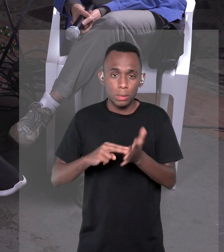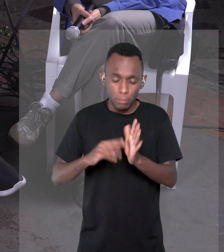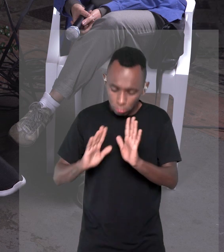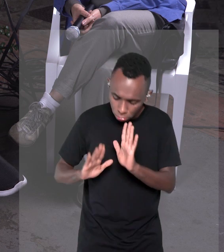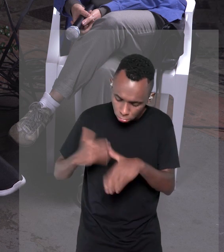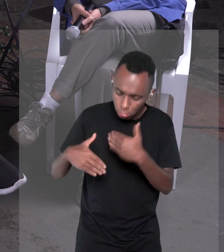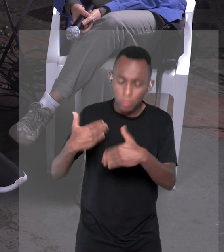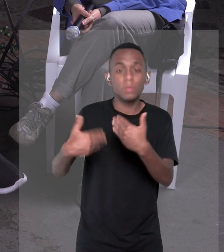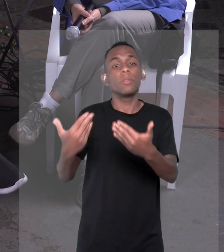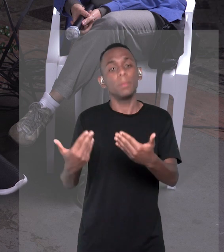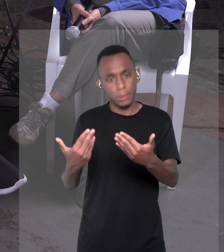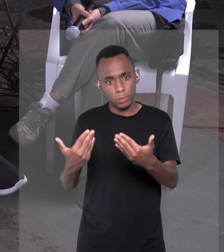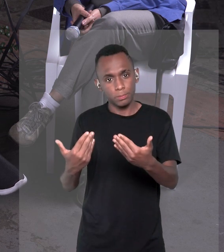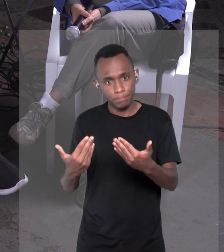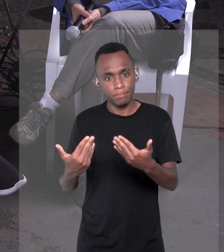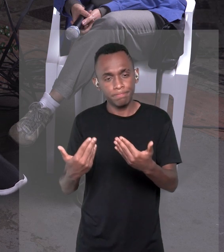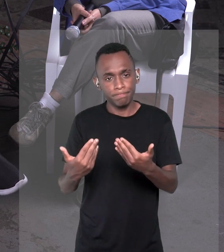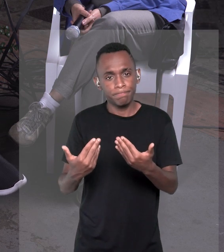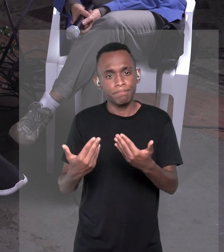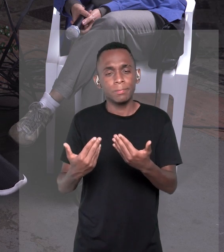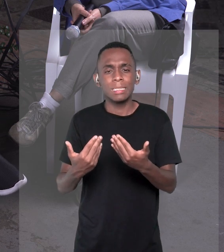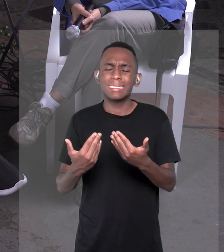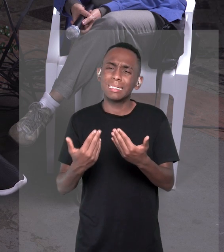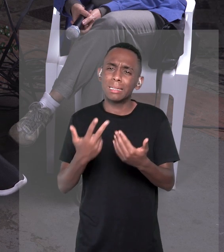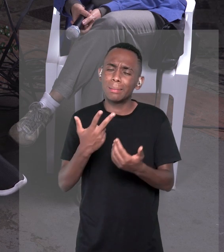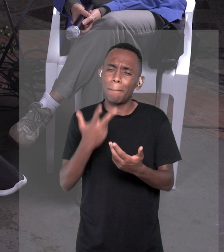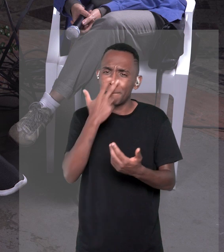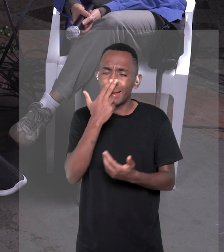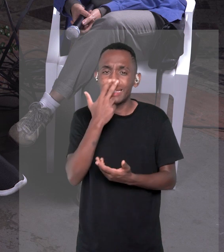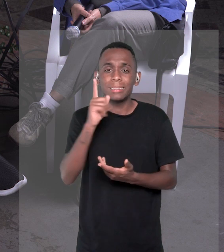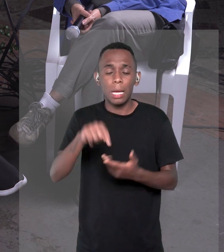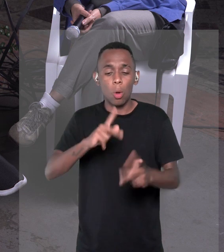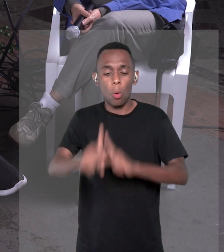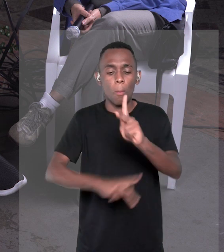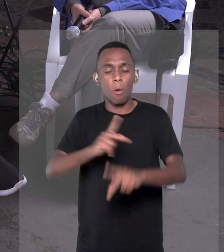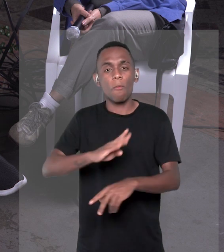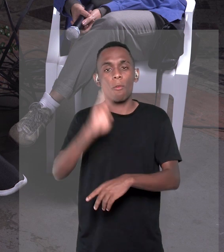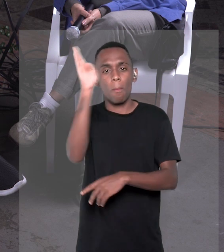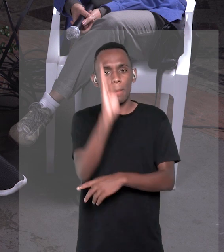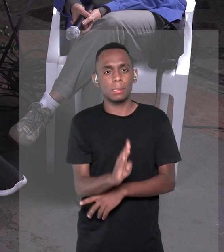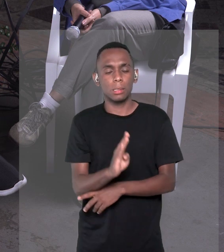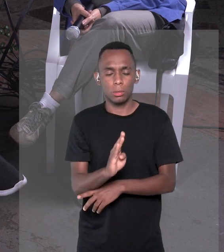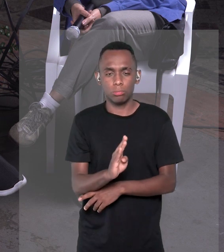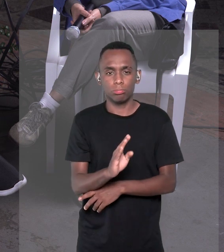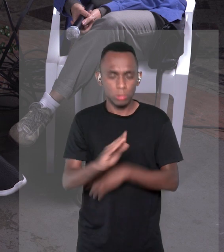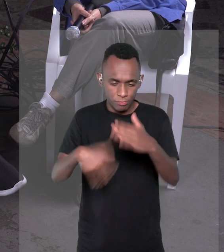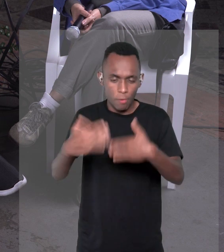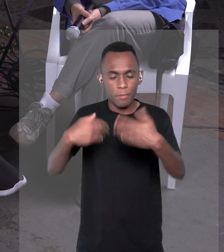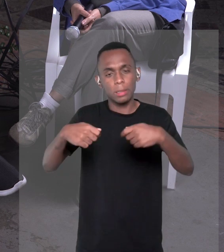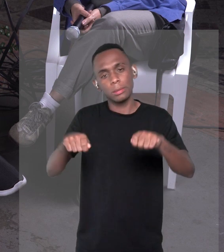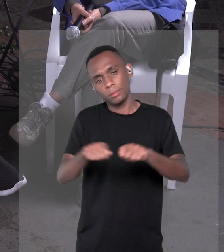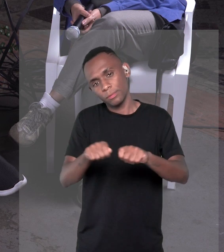essa coisa estranha que é o povo brasileiro. Nós temos um número na